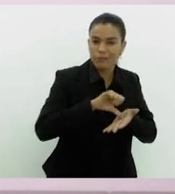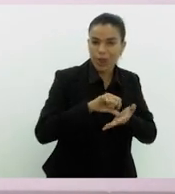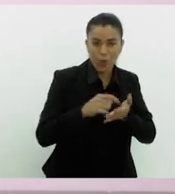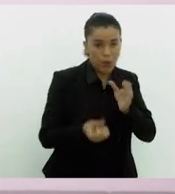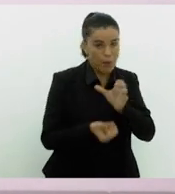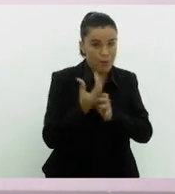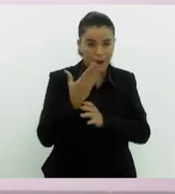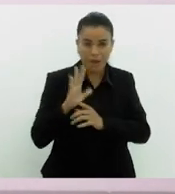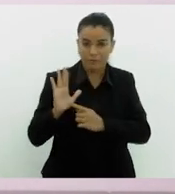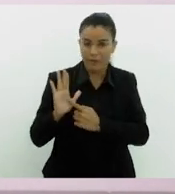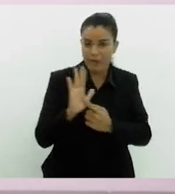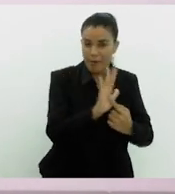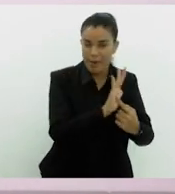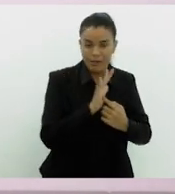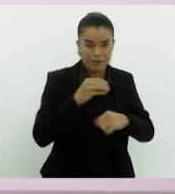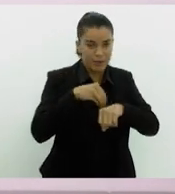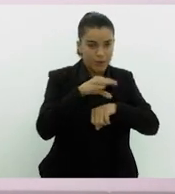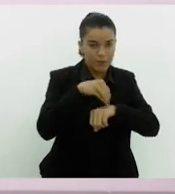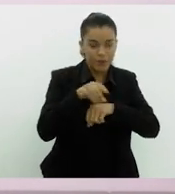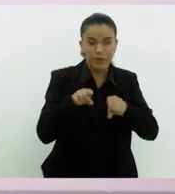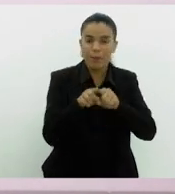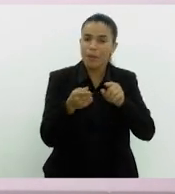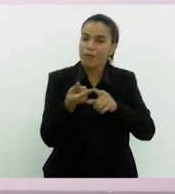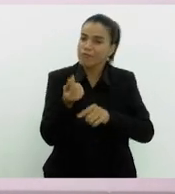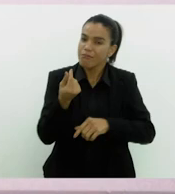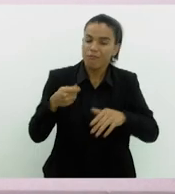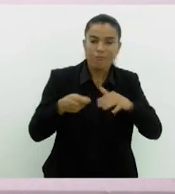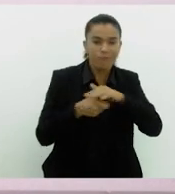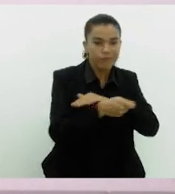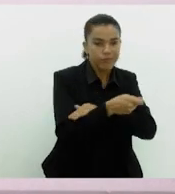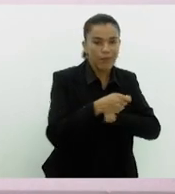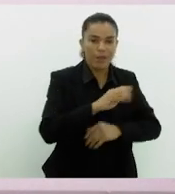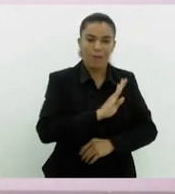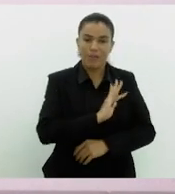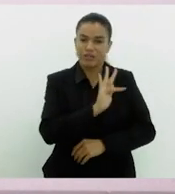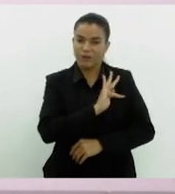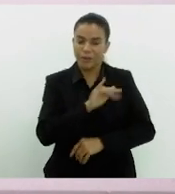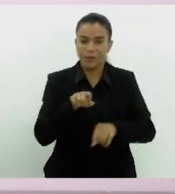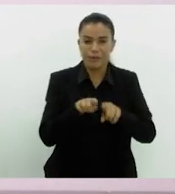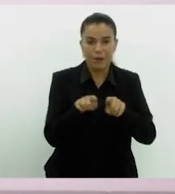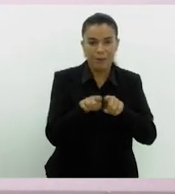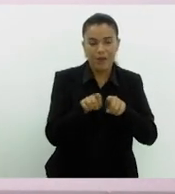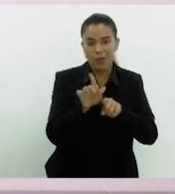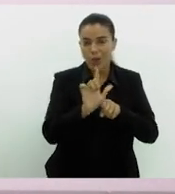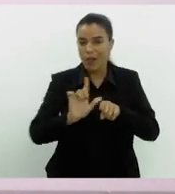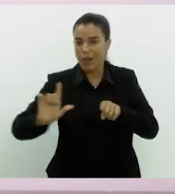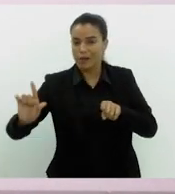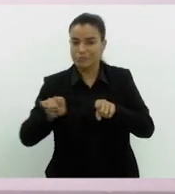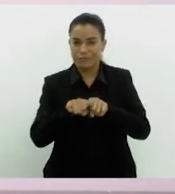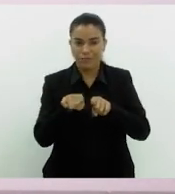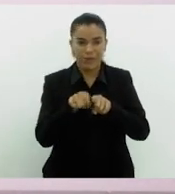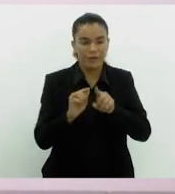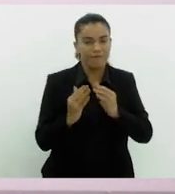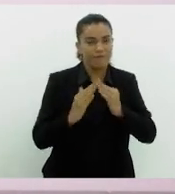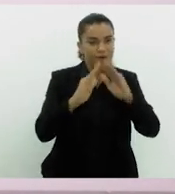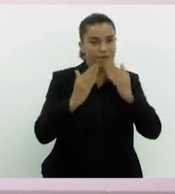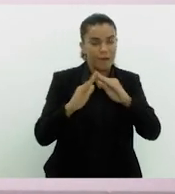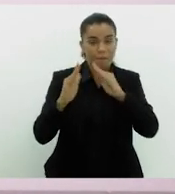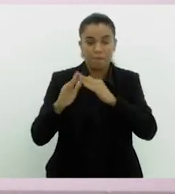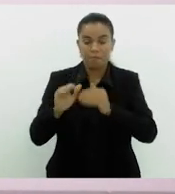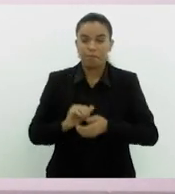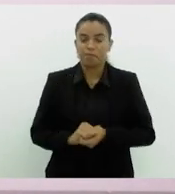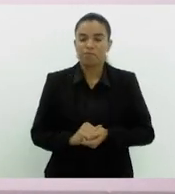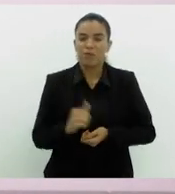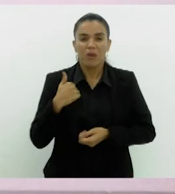oficiais, e também no fomento de recursos a projetos sociais da Baixada, do Leste e das favelas aqui do Rio de Janeiro. Eu acho